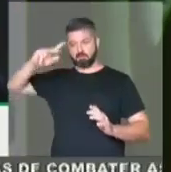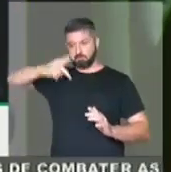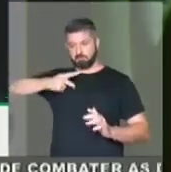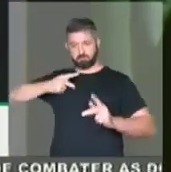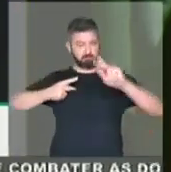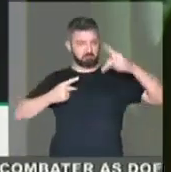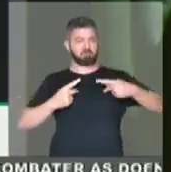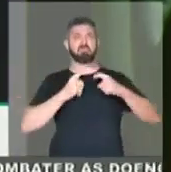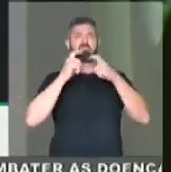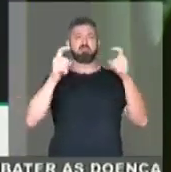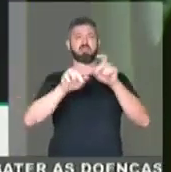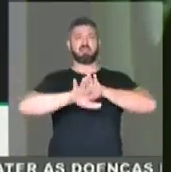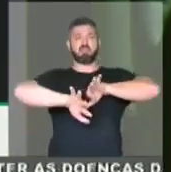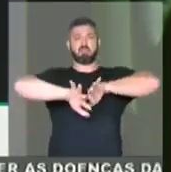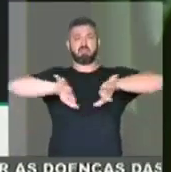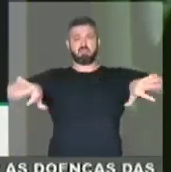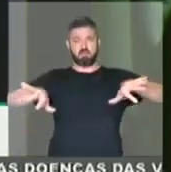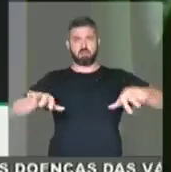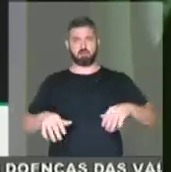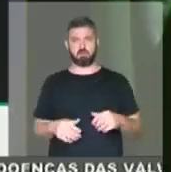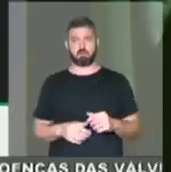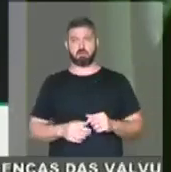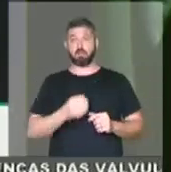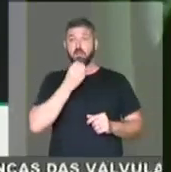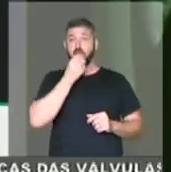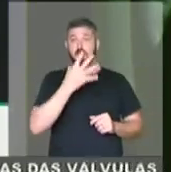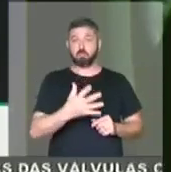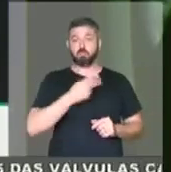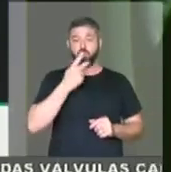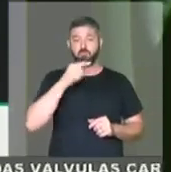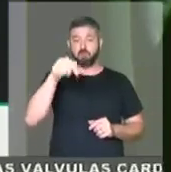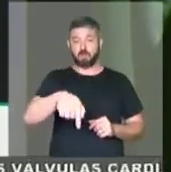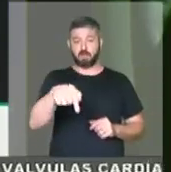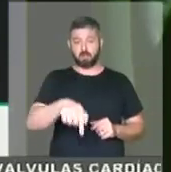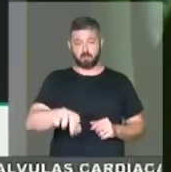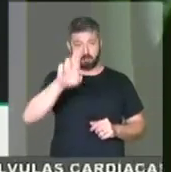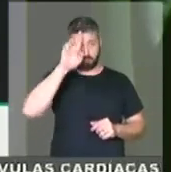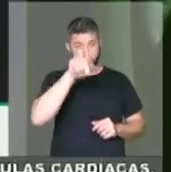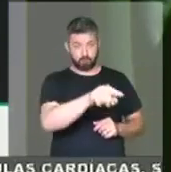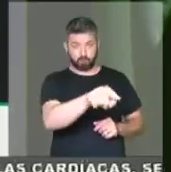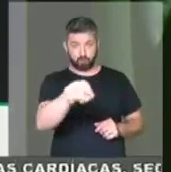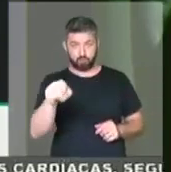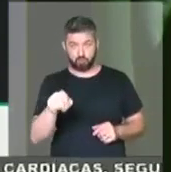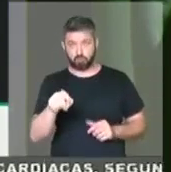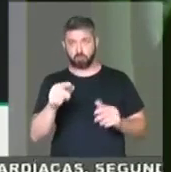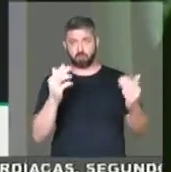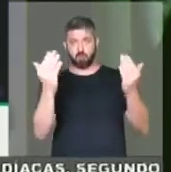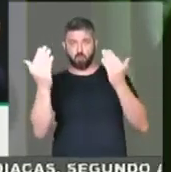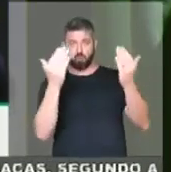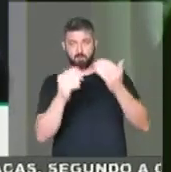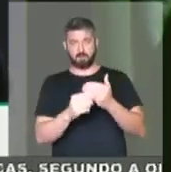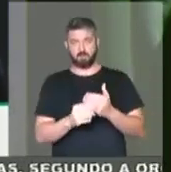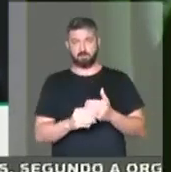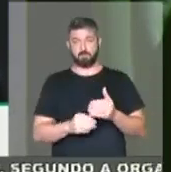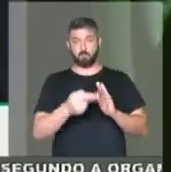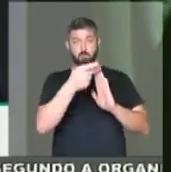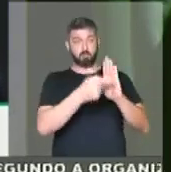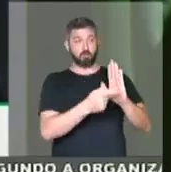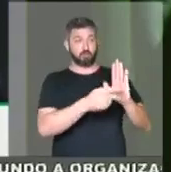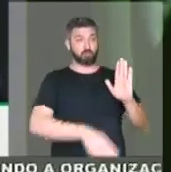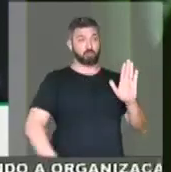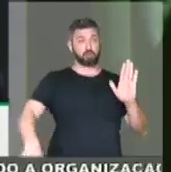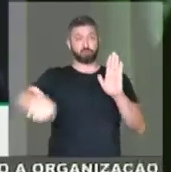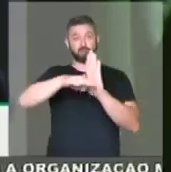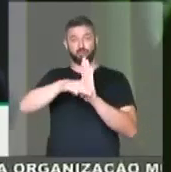de absolutamente ninguém. Vale muito a pena que os senhores e senhores possam comparar o projeto que chegou